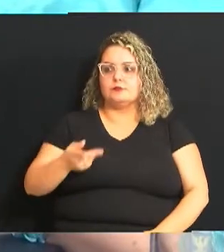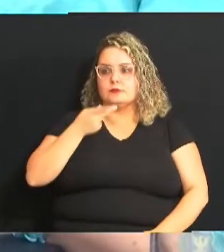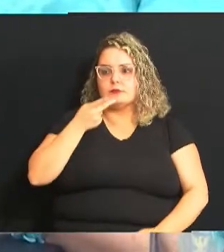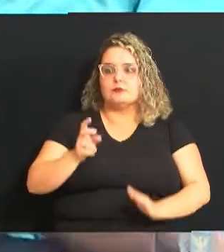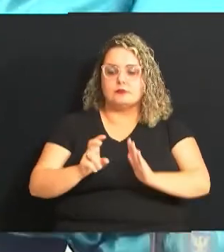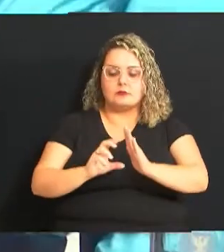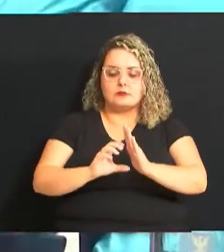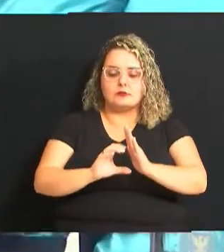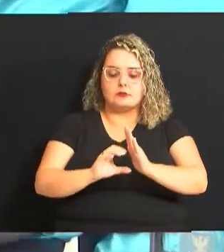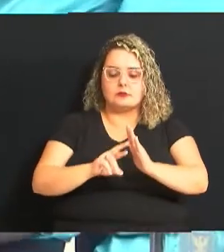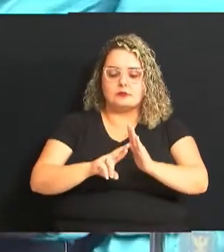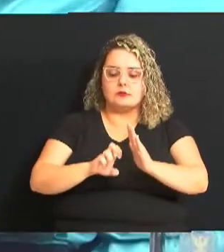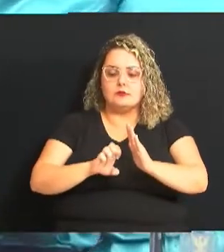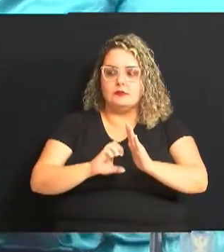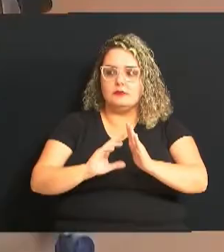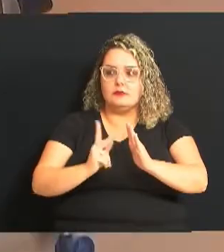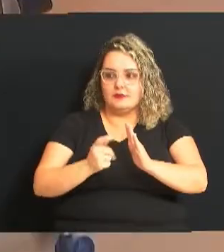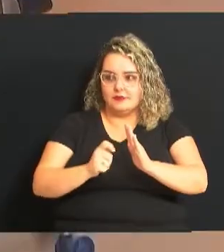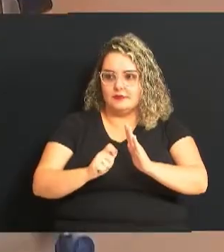hoje é casa...